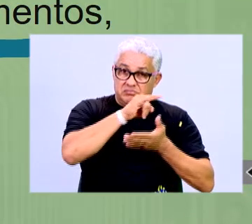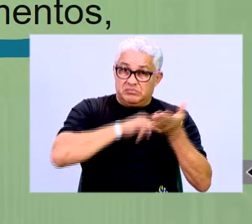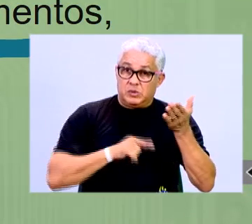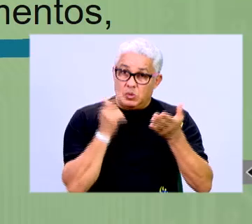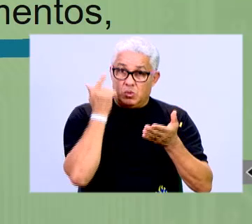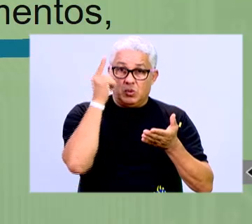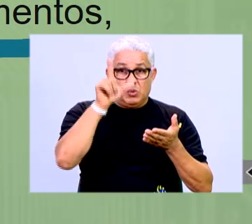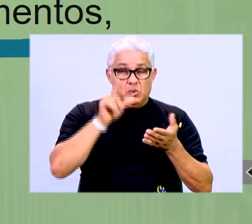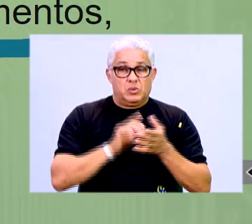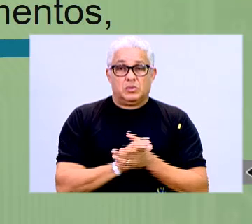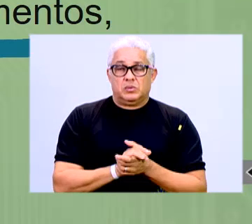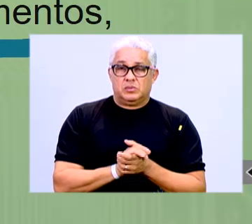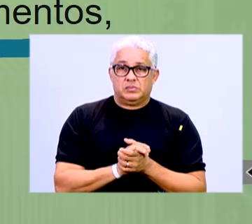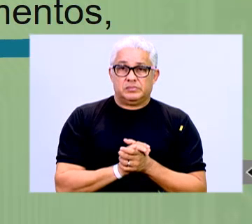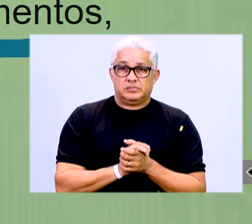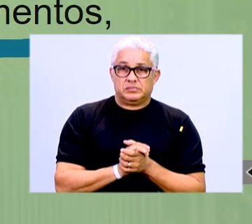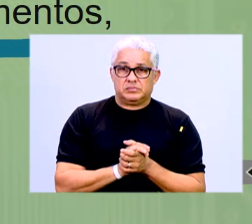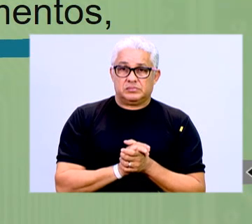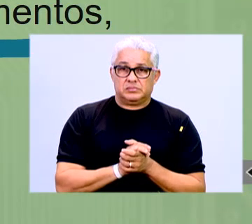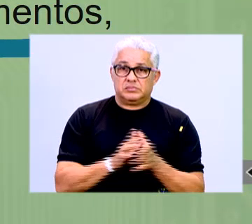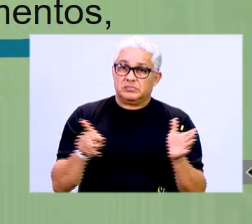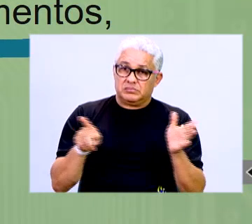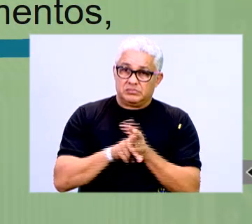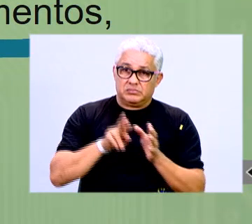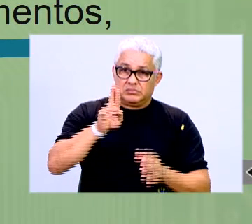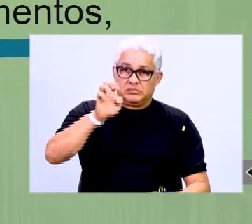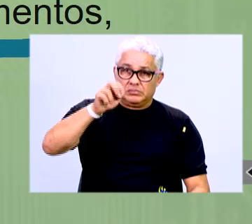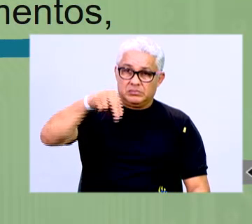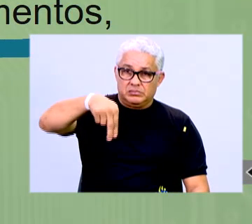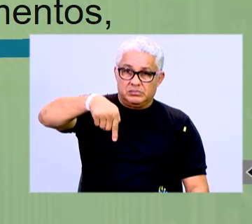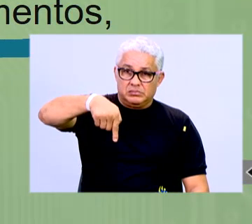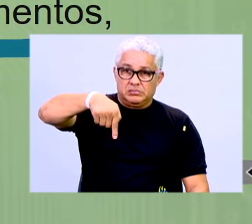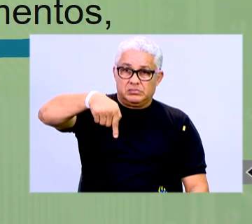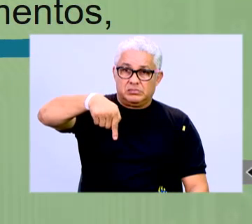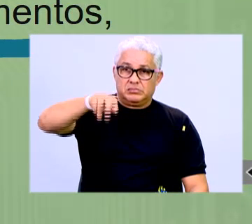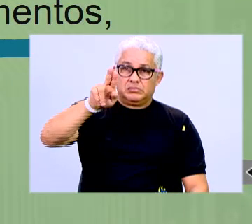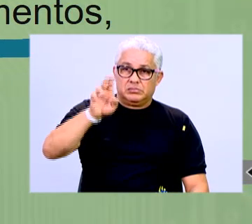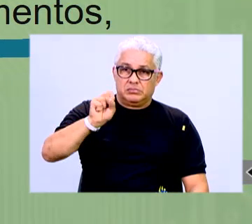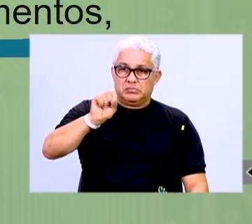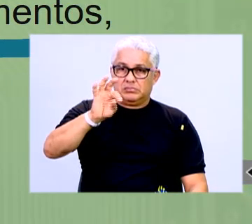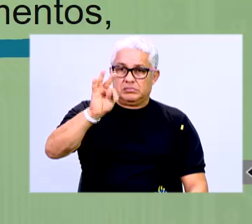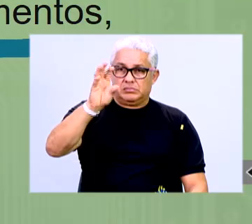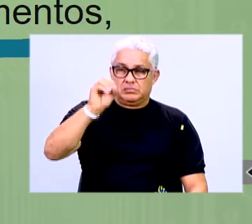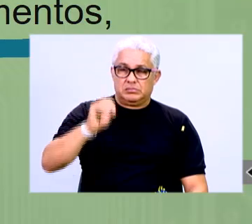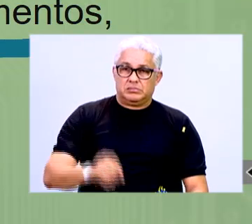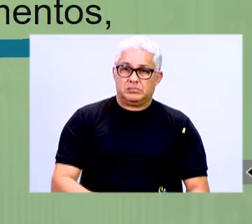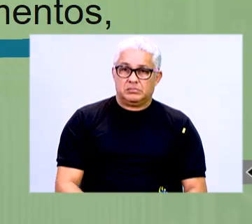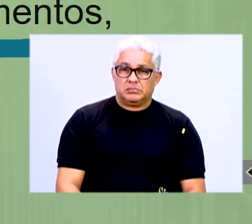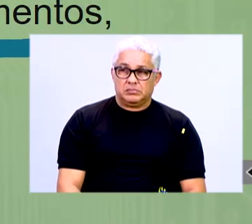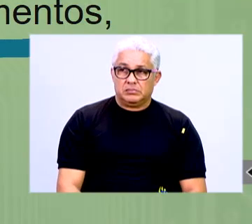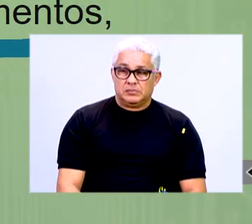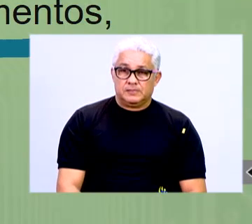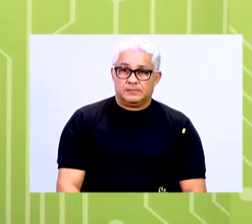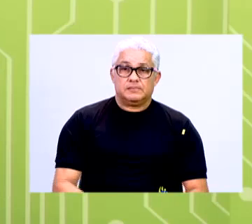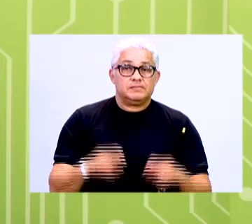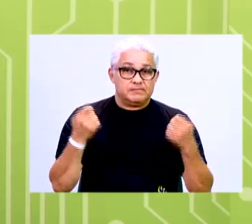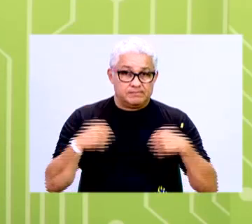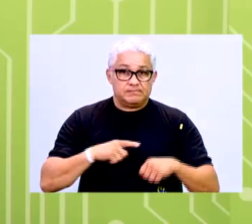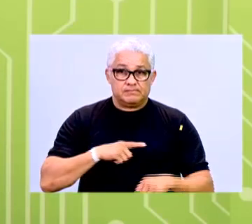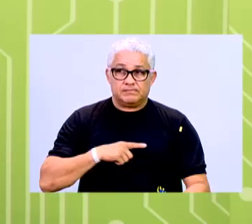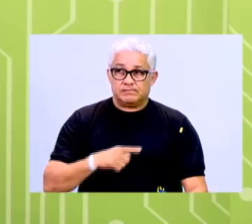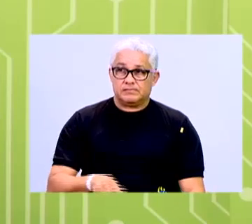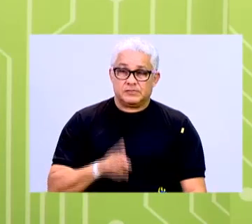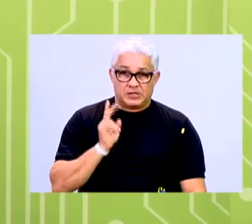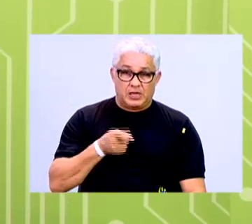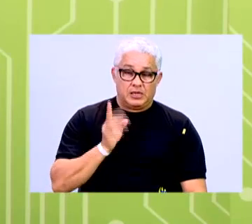documentos apontados pelo requisito. Ou seja, no requisito, ele deve ser, como a gente